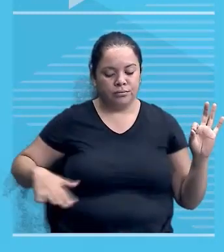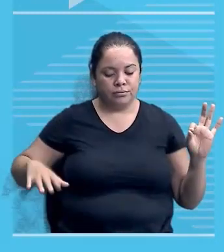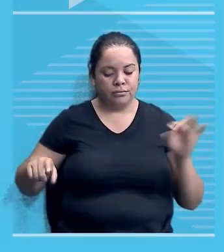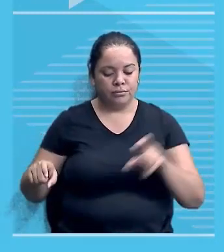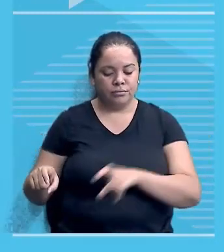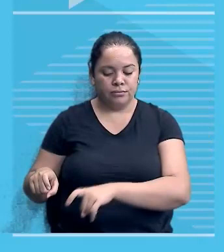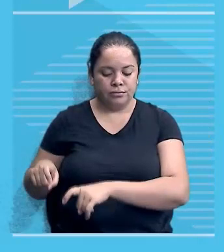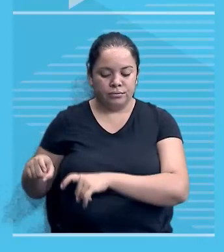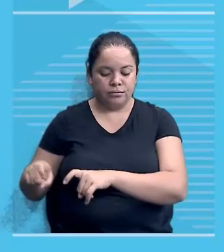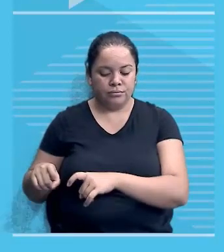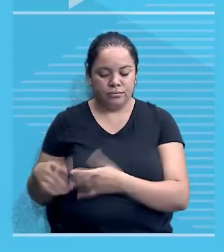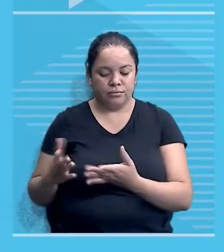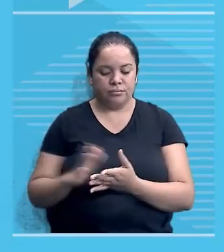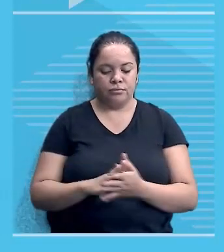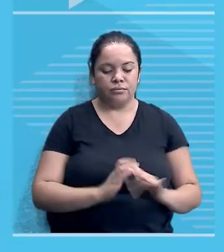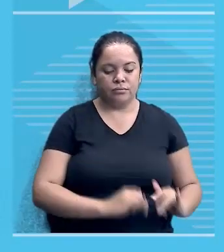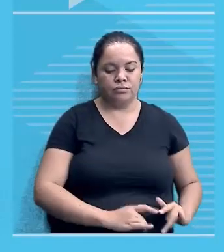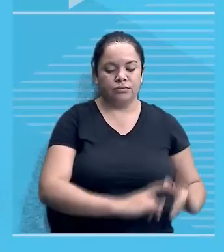prédios